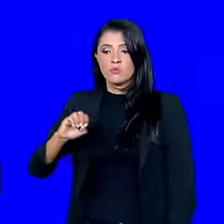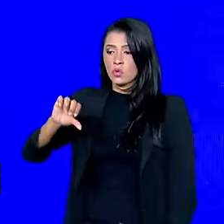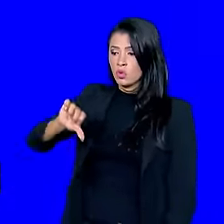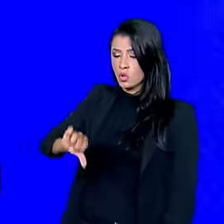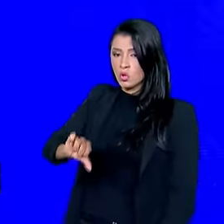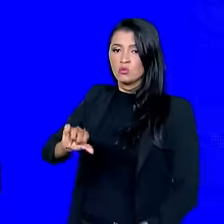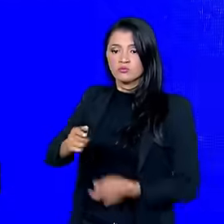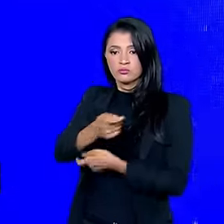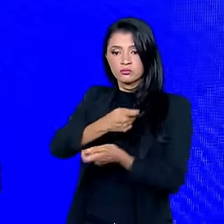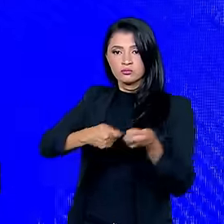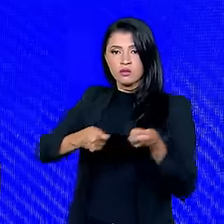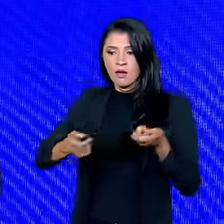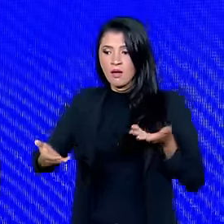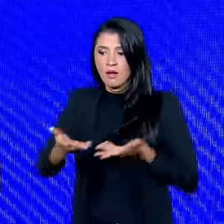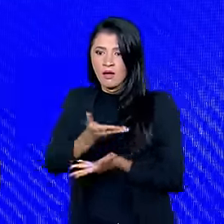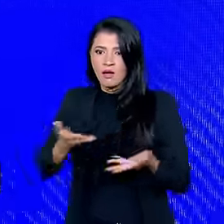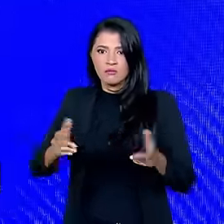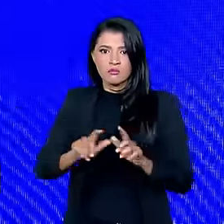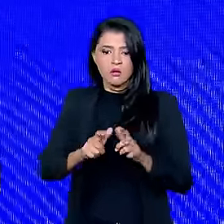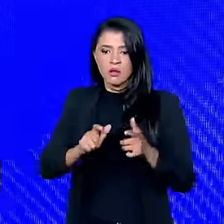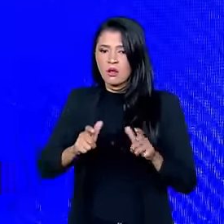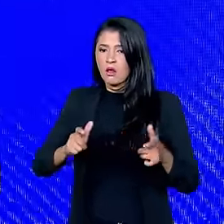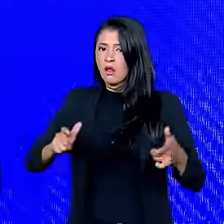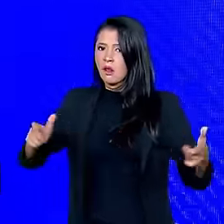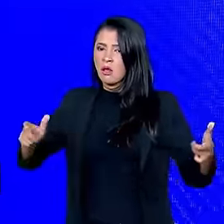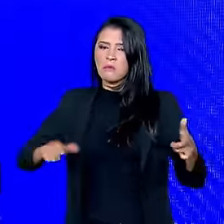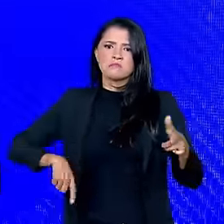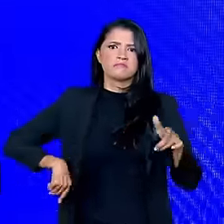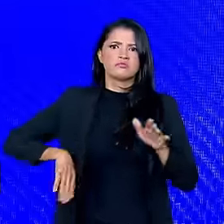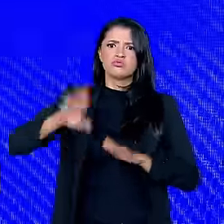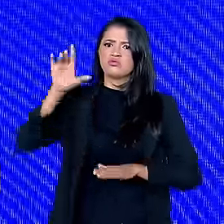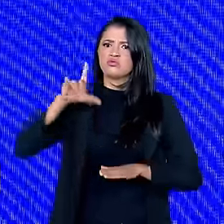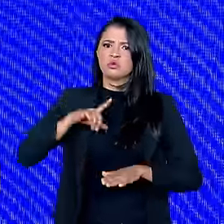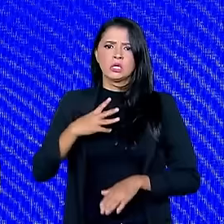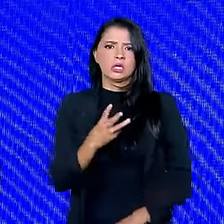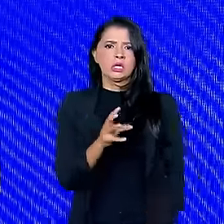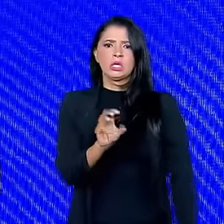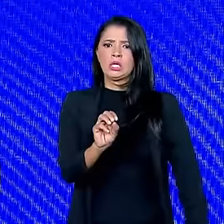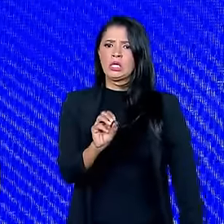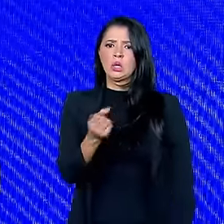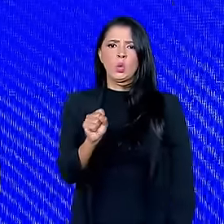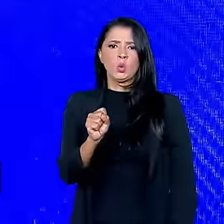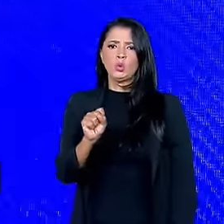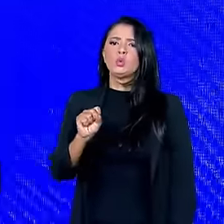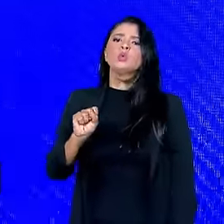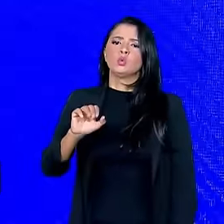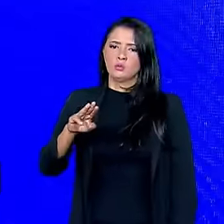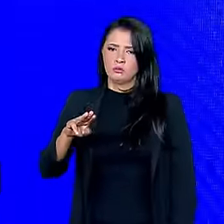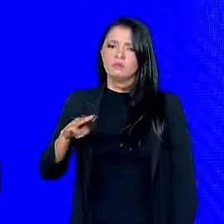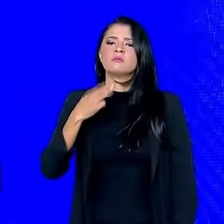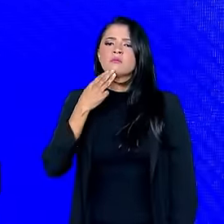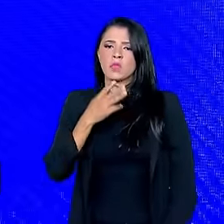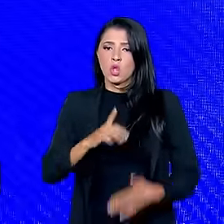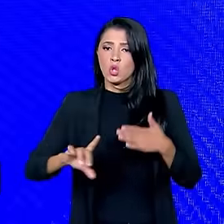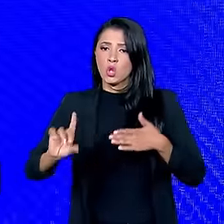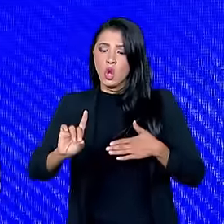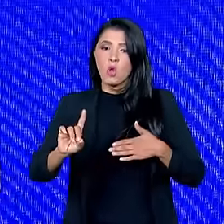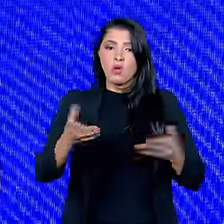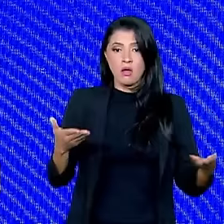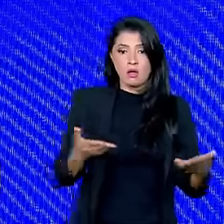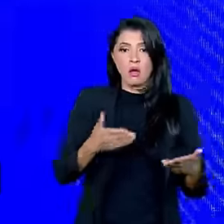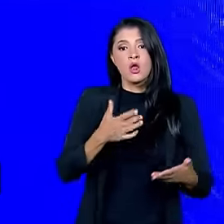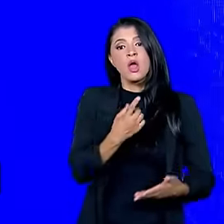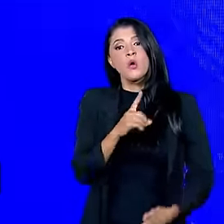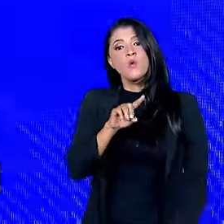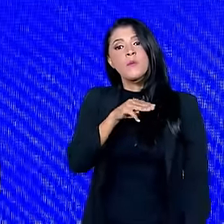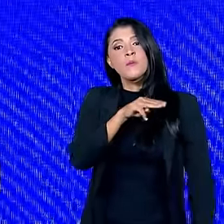cresceu de maneira exponencial, passando de 38 milhões de dólares para 1 bilhão e